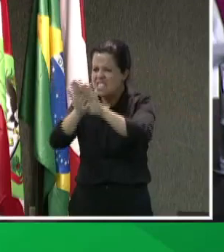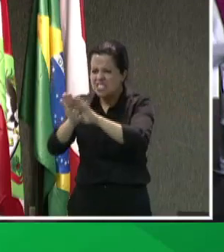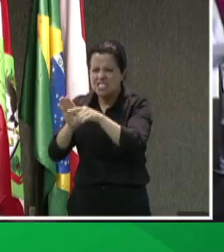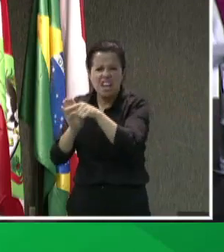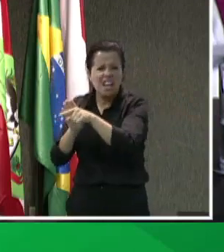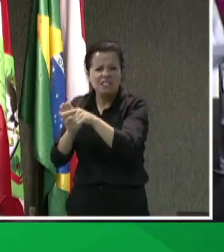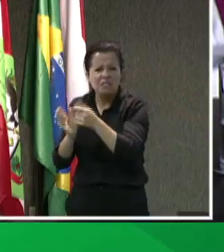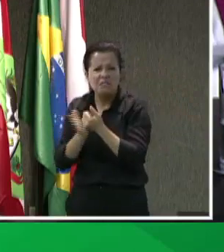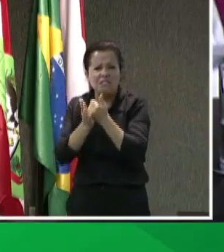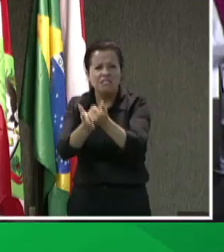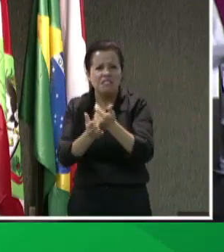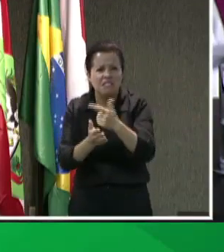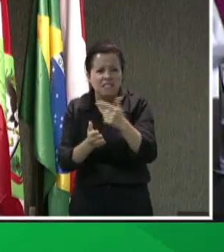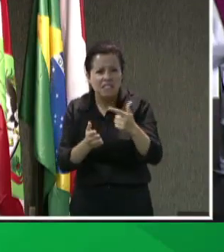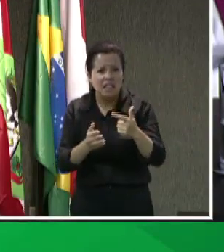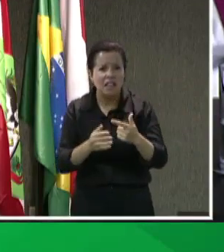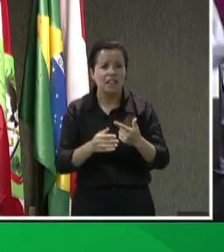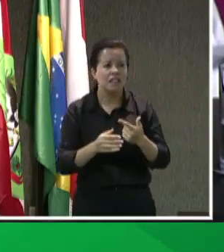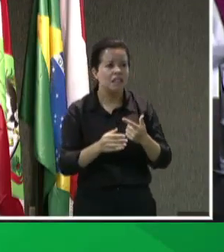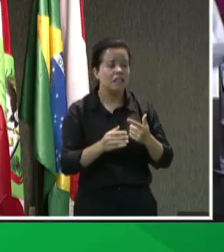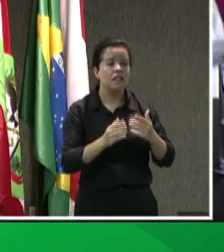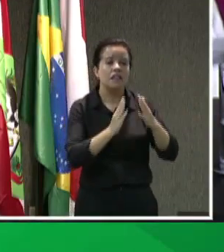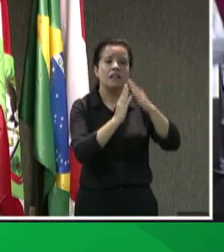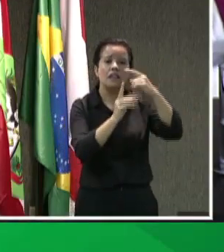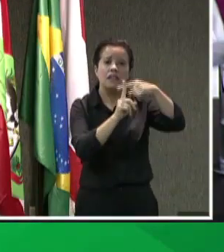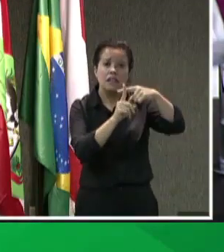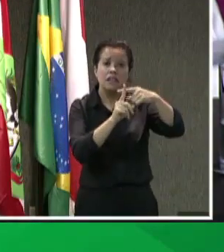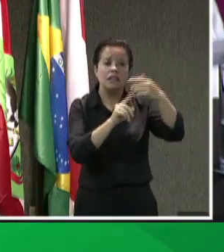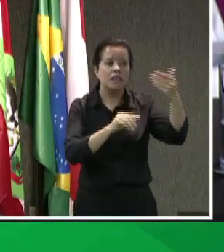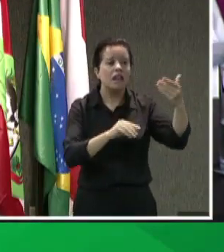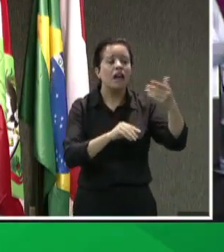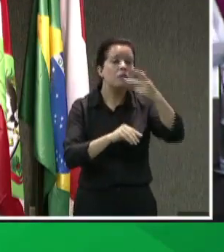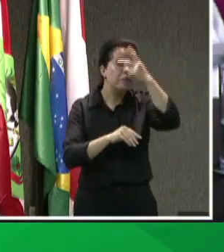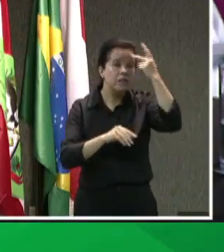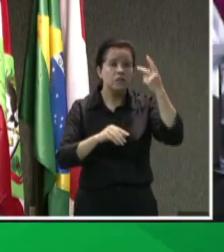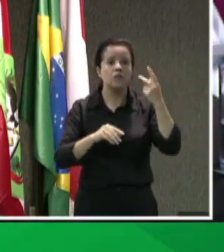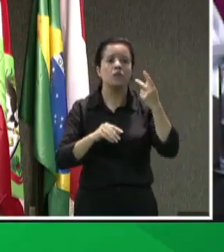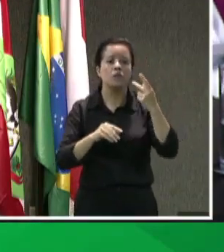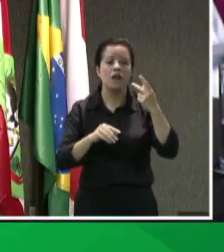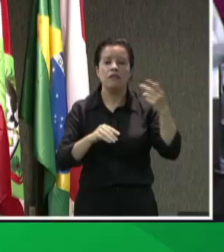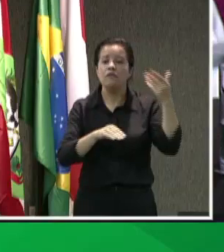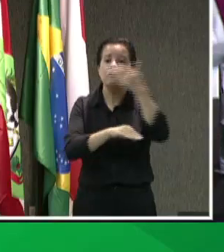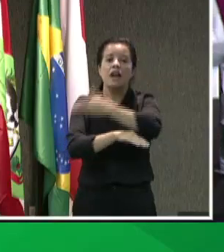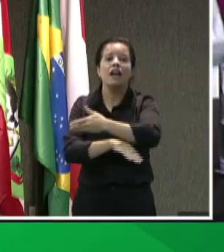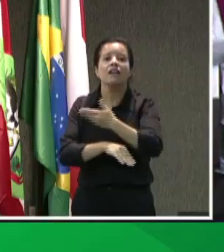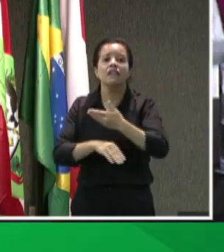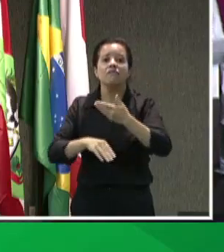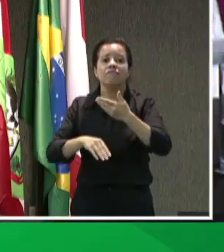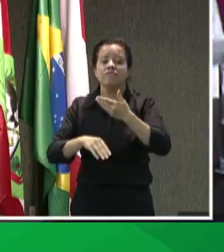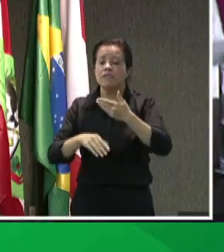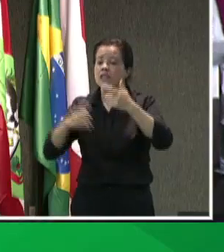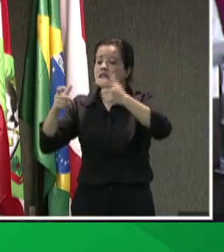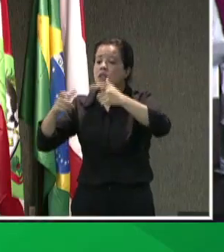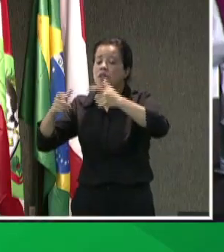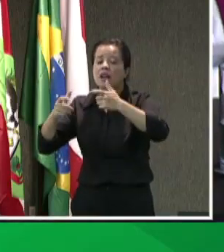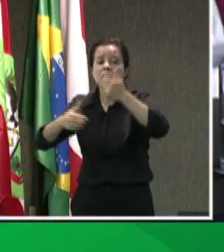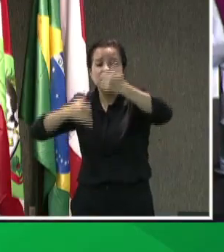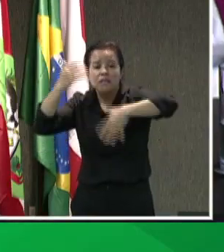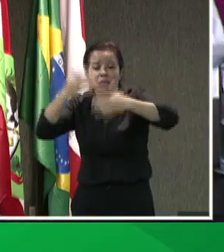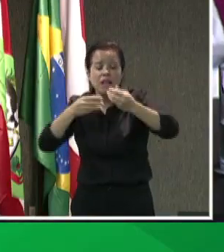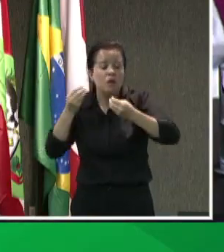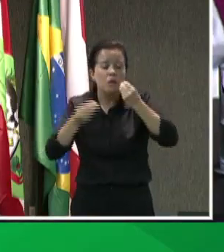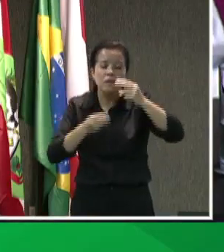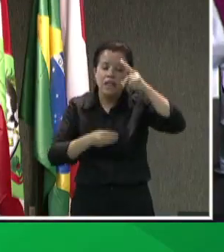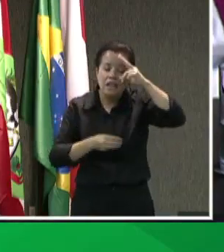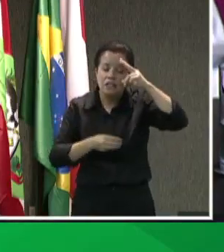Fica. Catedral Metropolitana, se um guia turístico quiser contar a história no fim de semana para um turista, vai contar da rua. Sobre a história da procissão do Senhor